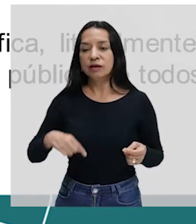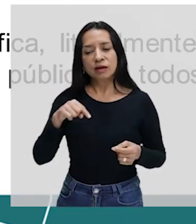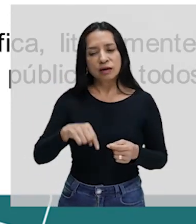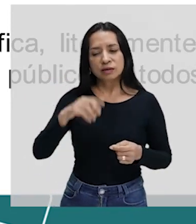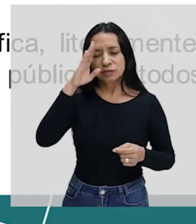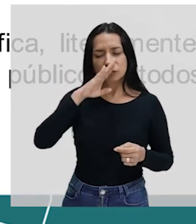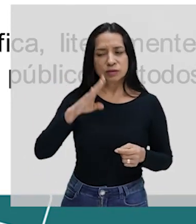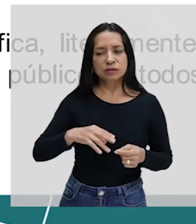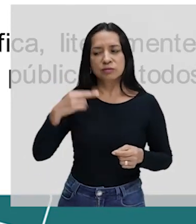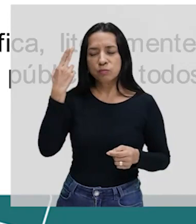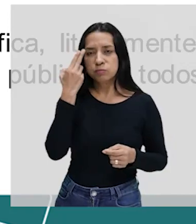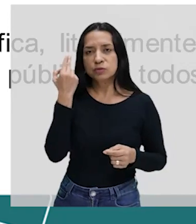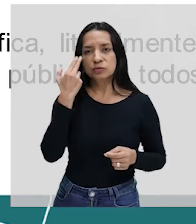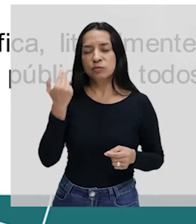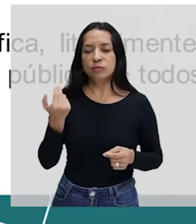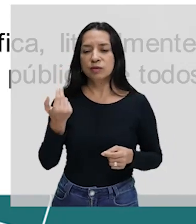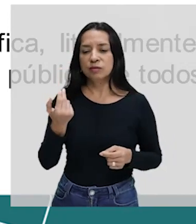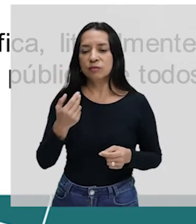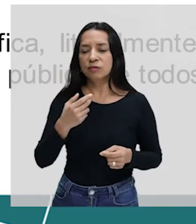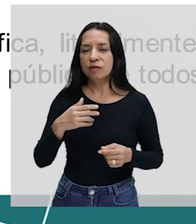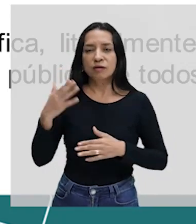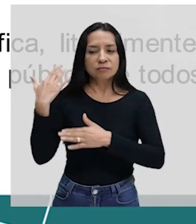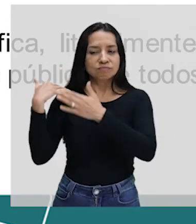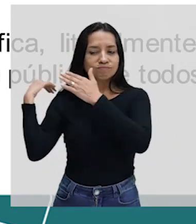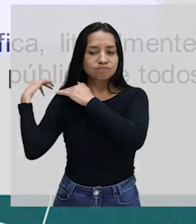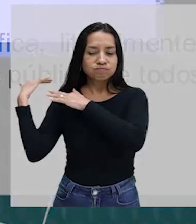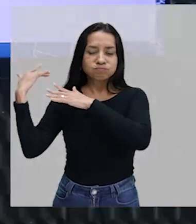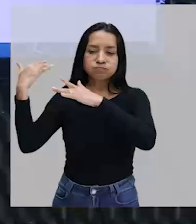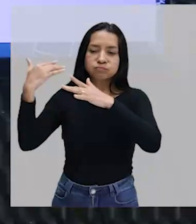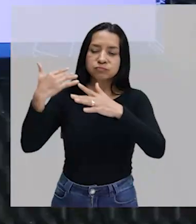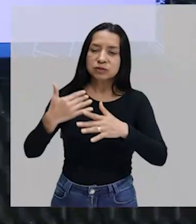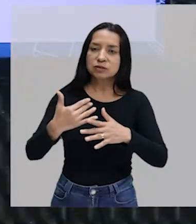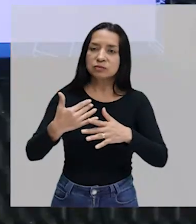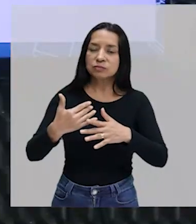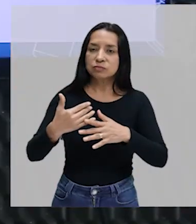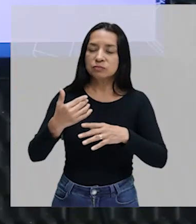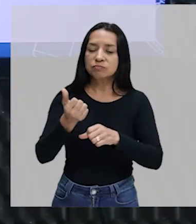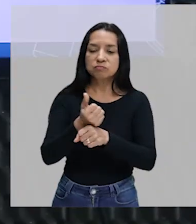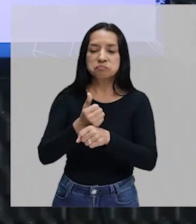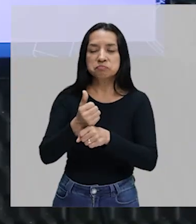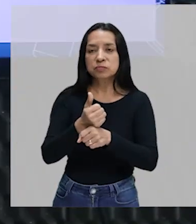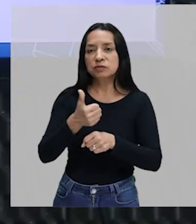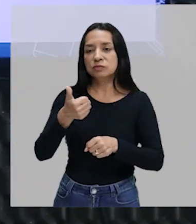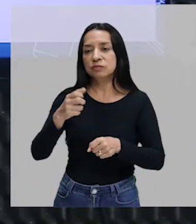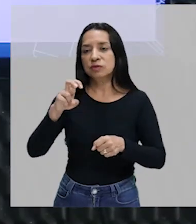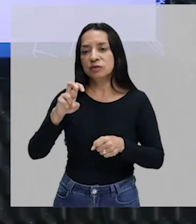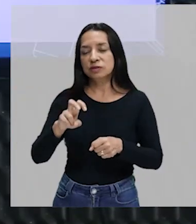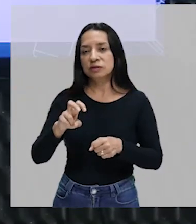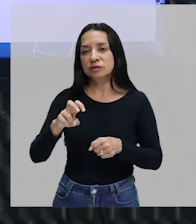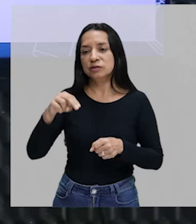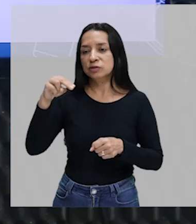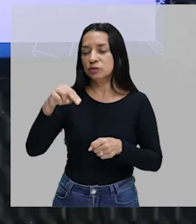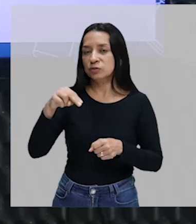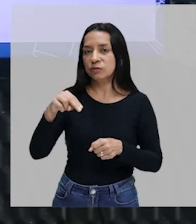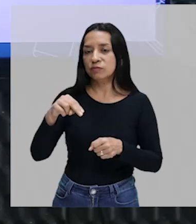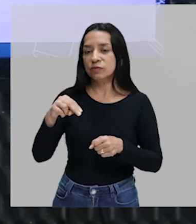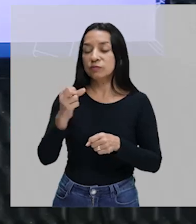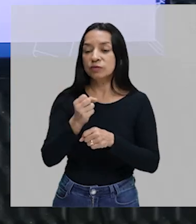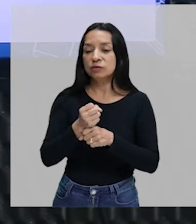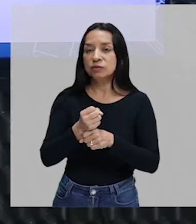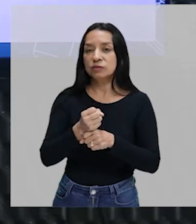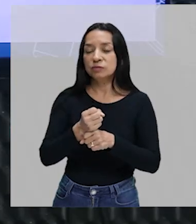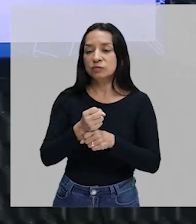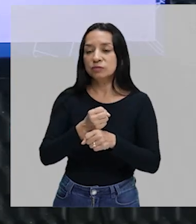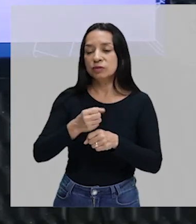comum. Afinal de contas, faz muito tempo, desde 15 de novembro de 1889, que a gente